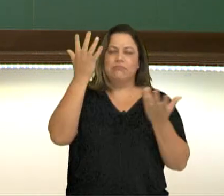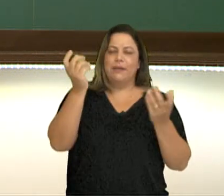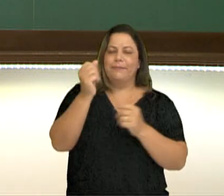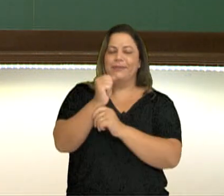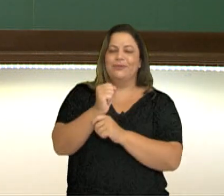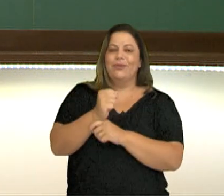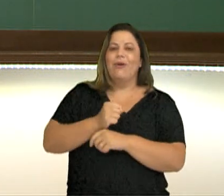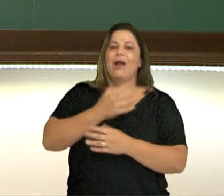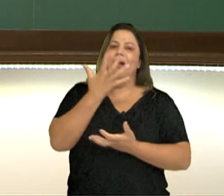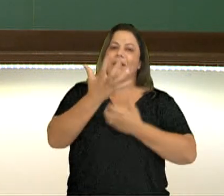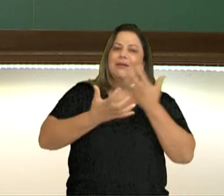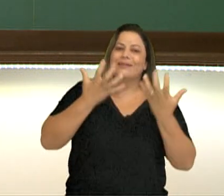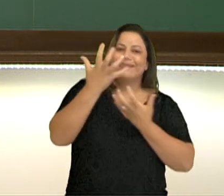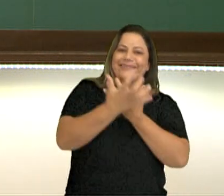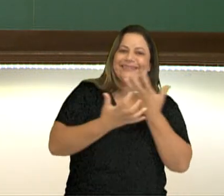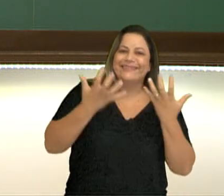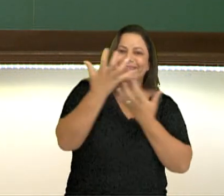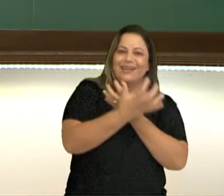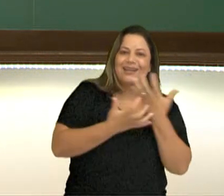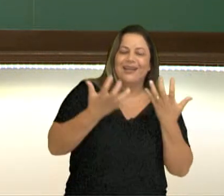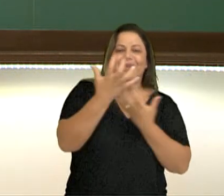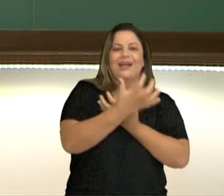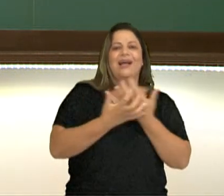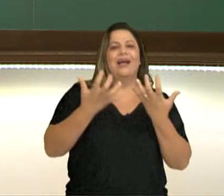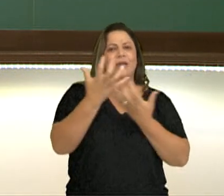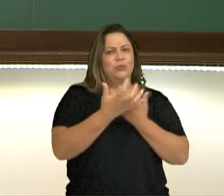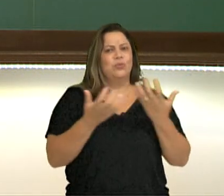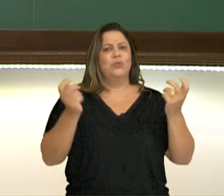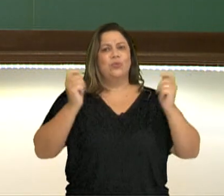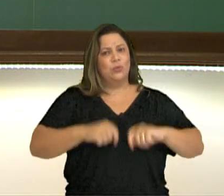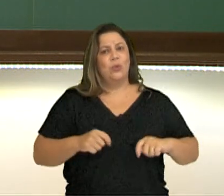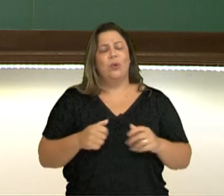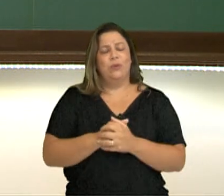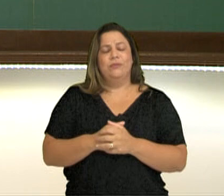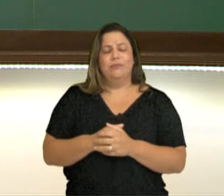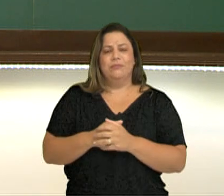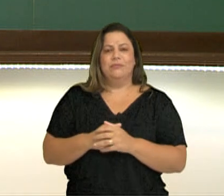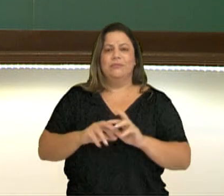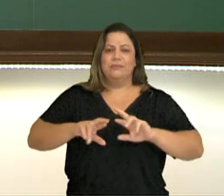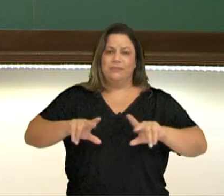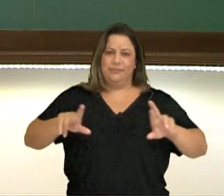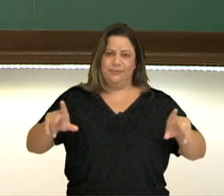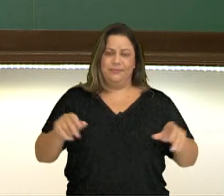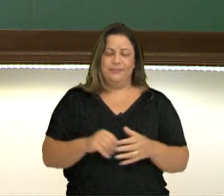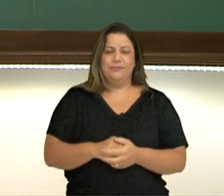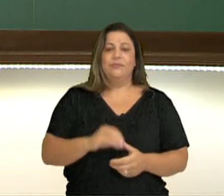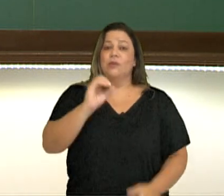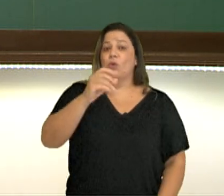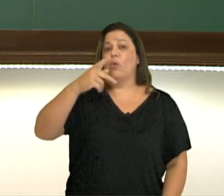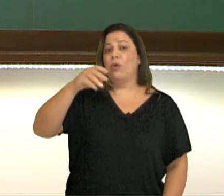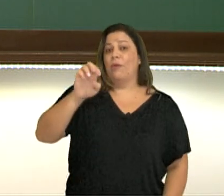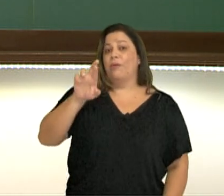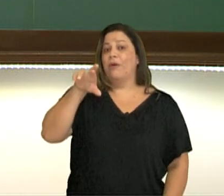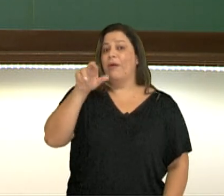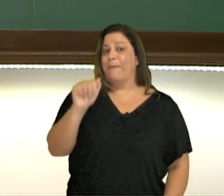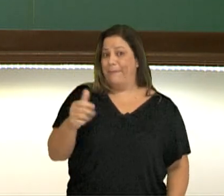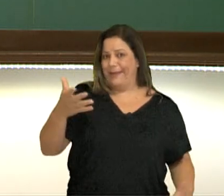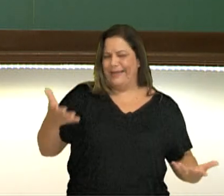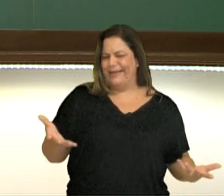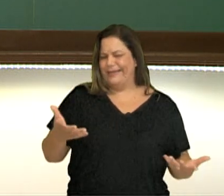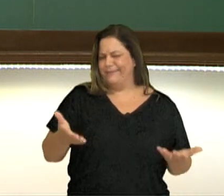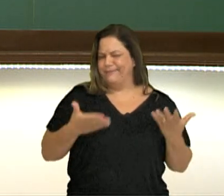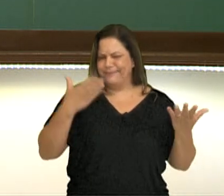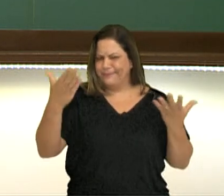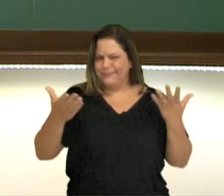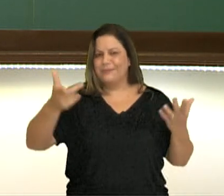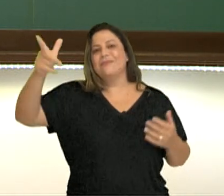pode ser utilizada como fonte de produção de uma ópera. Ópera, gente, uma